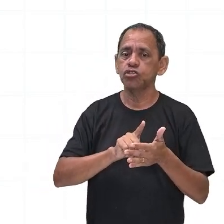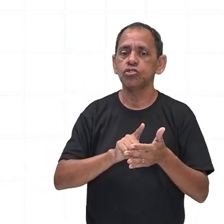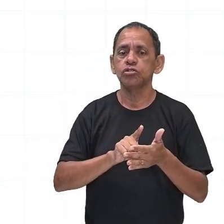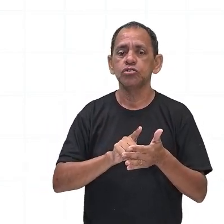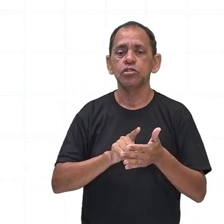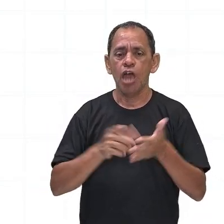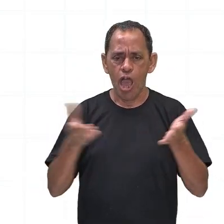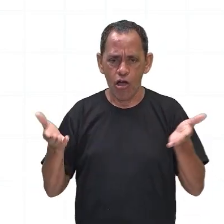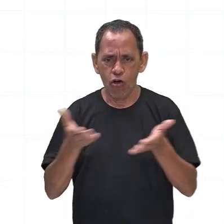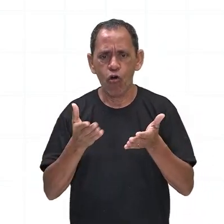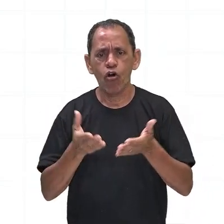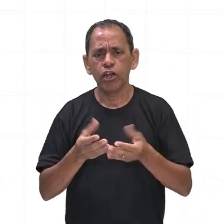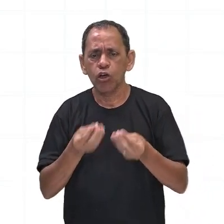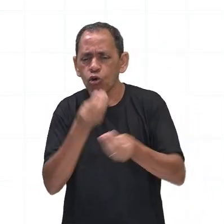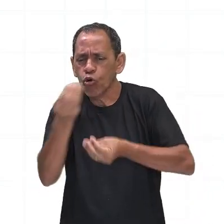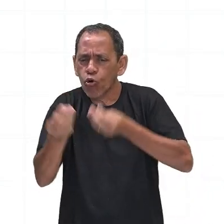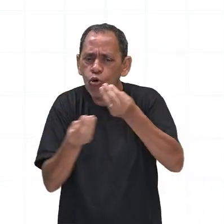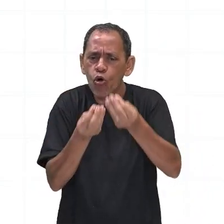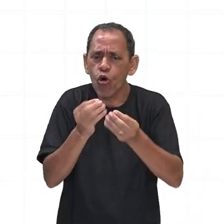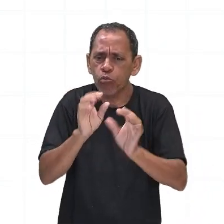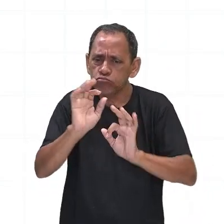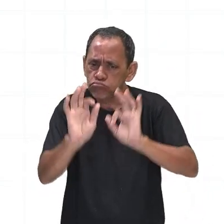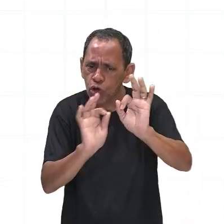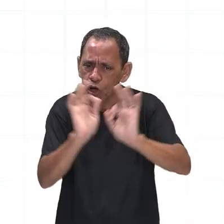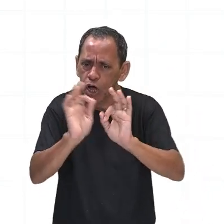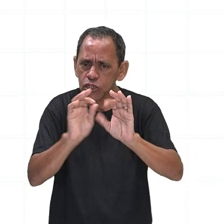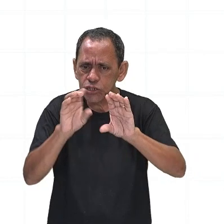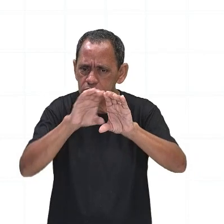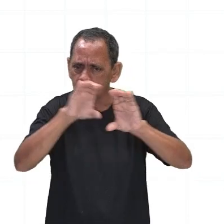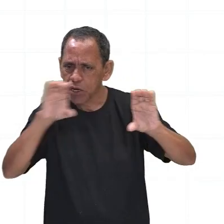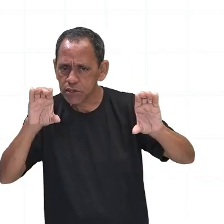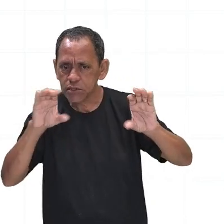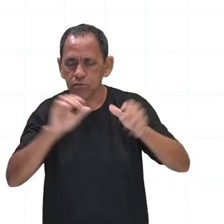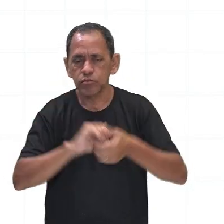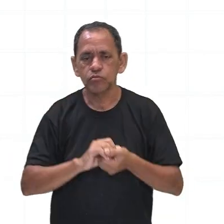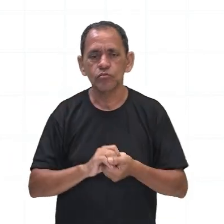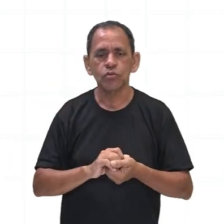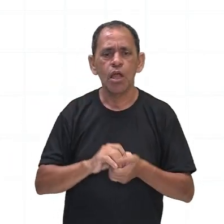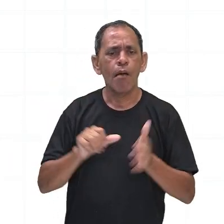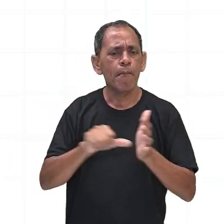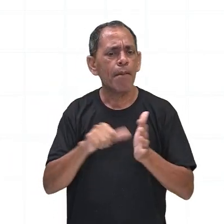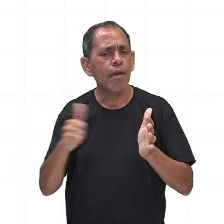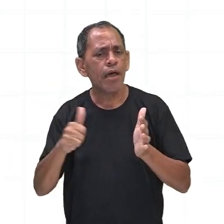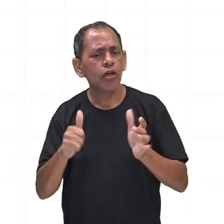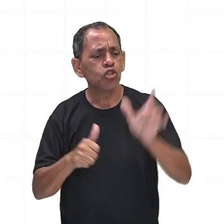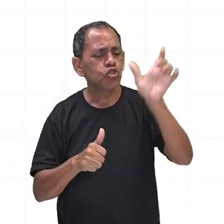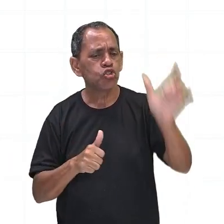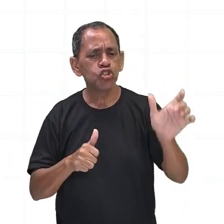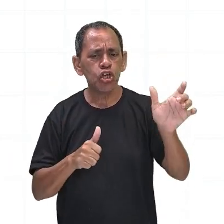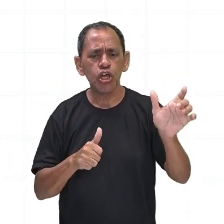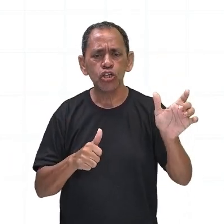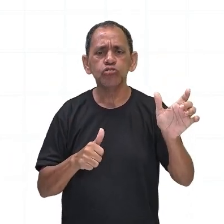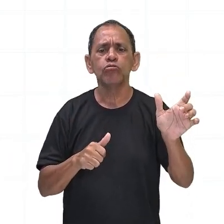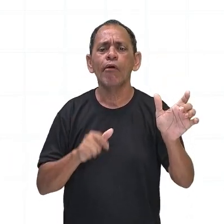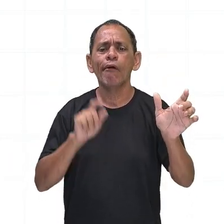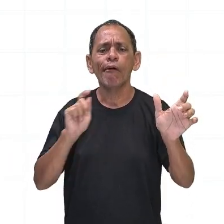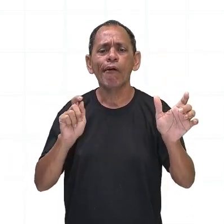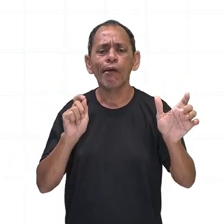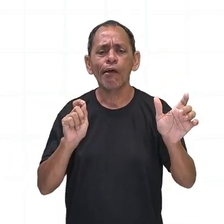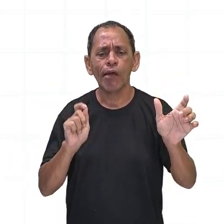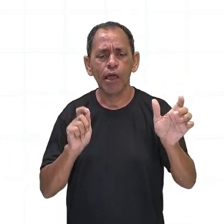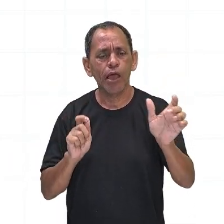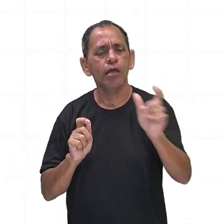a construção, a organização dessa oração. Primeiro, quem é o sujeito e quem é o predicado. Como identificar o